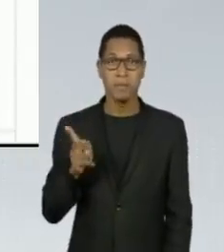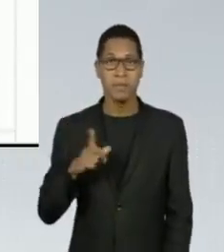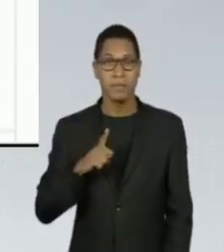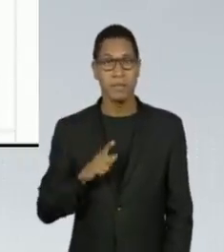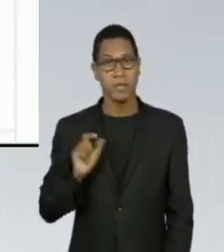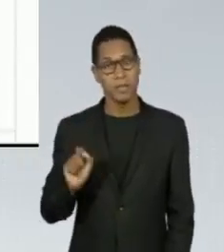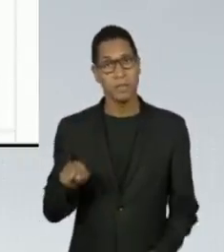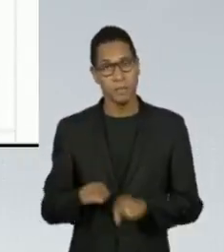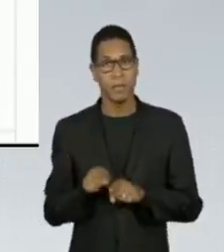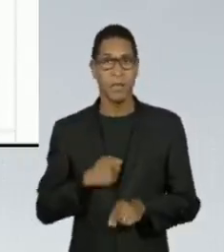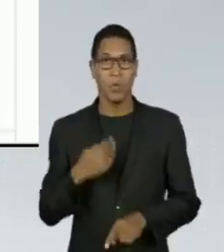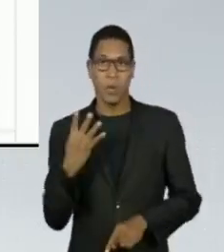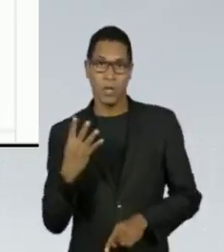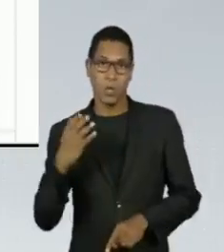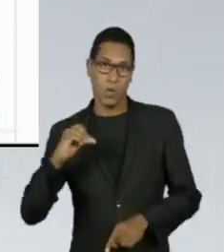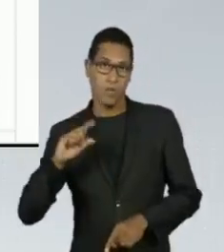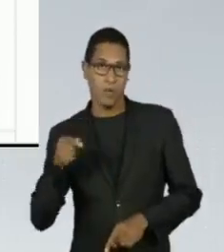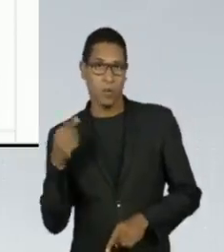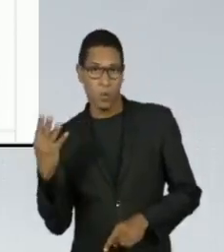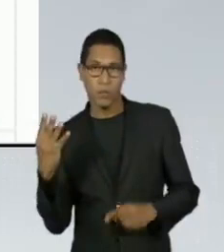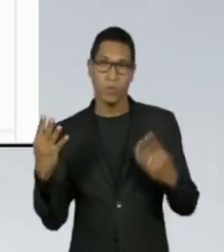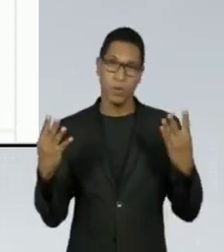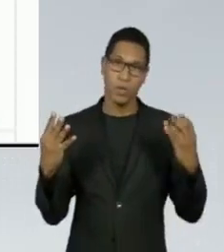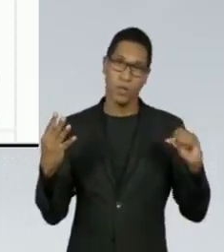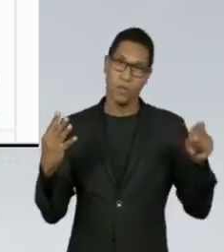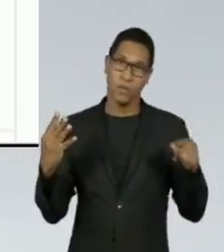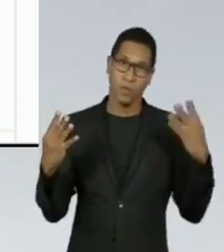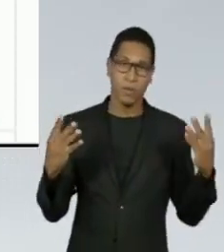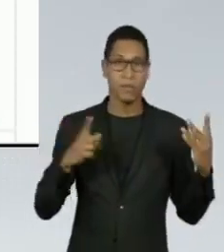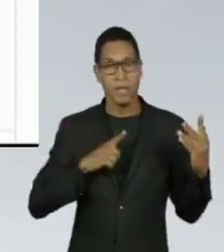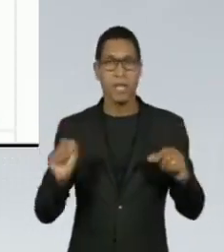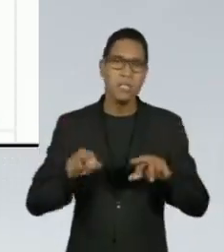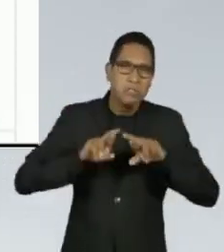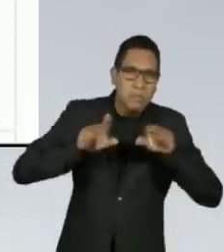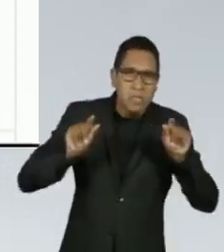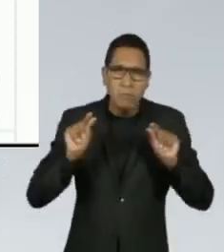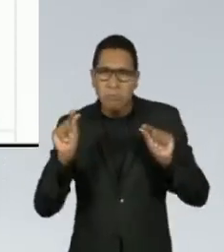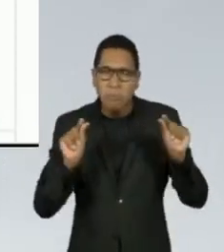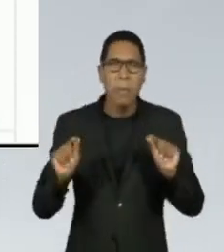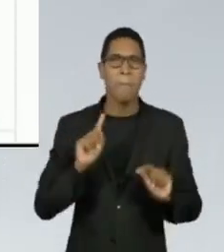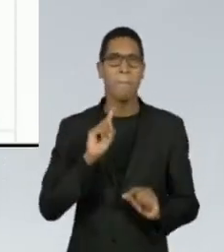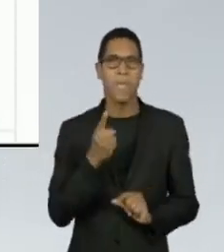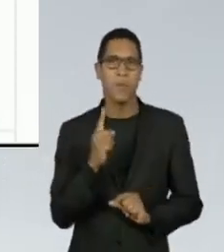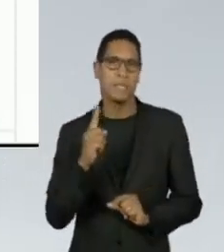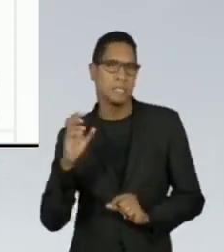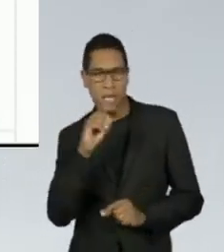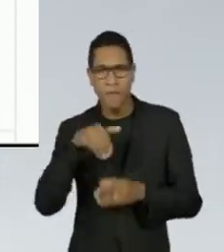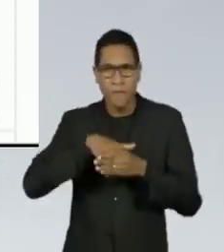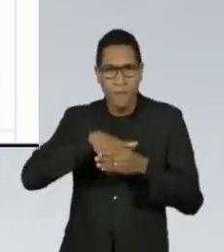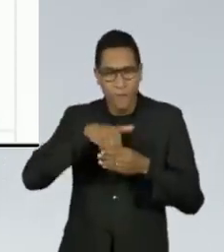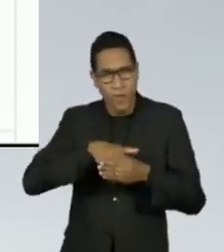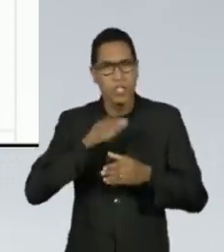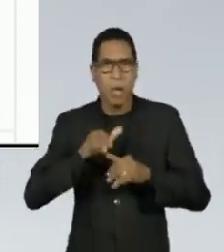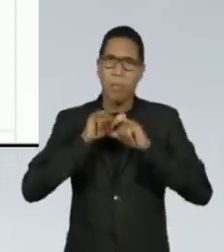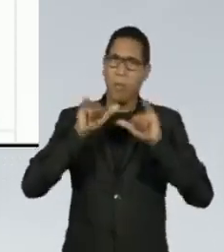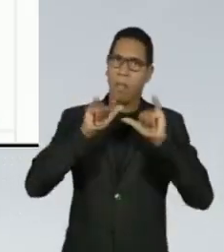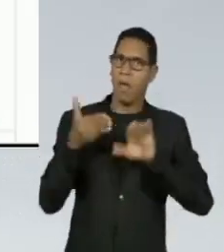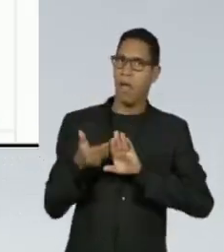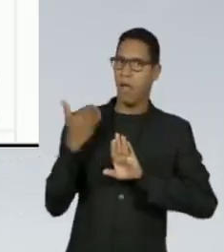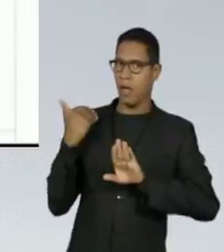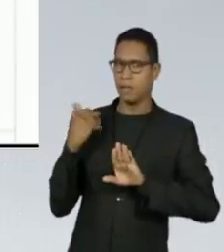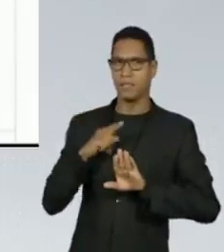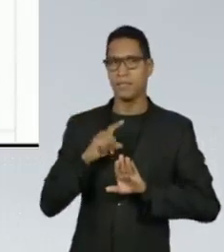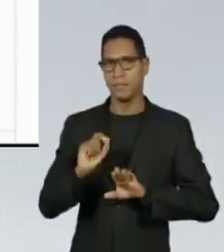candidatos, 49,4%, com uma diferença de 1.100 votos apenas no que já foi divulgado até